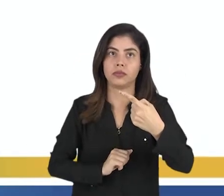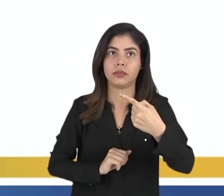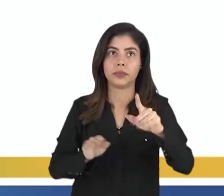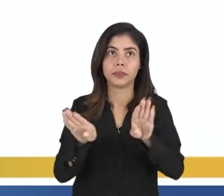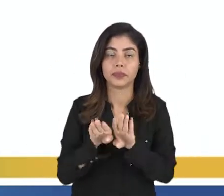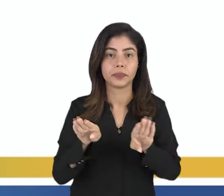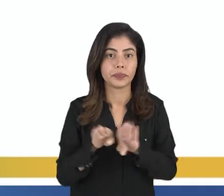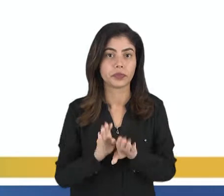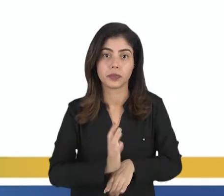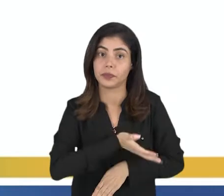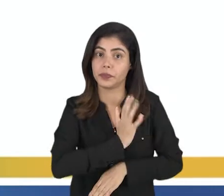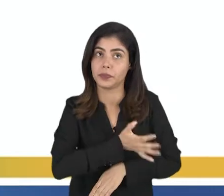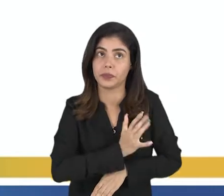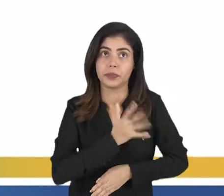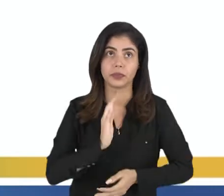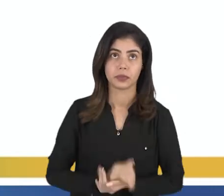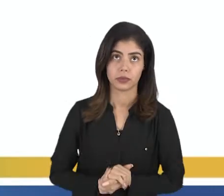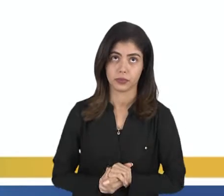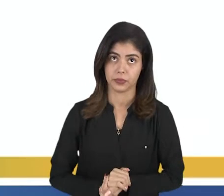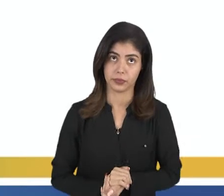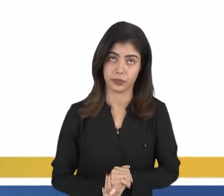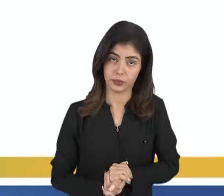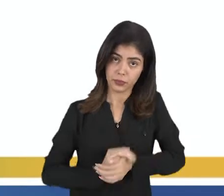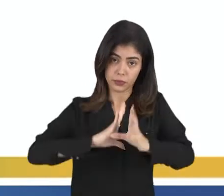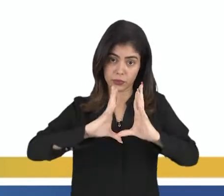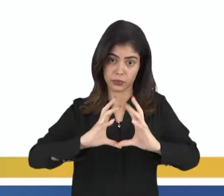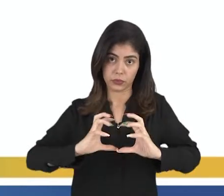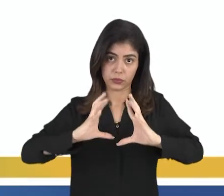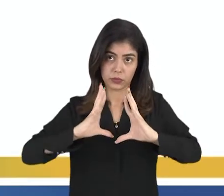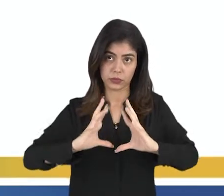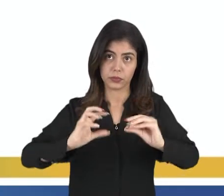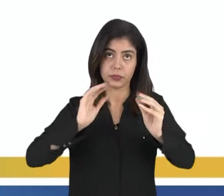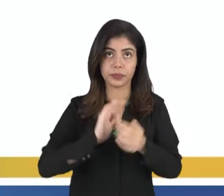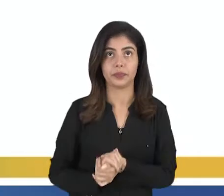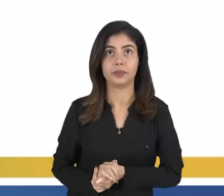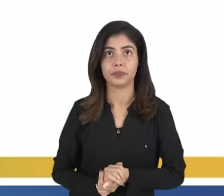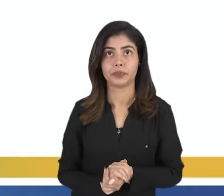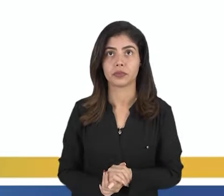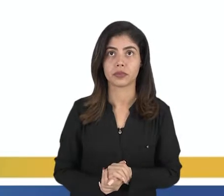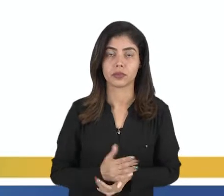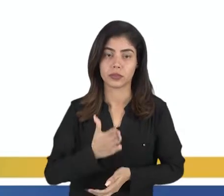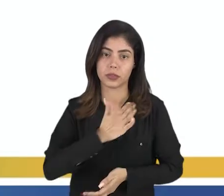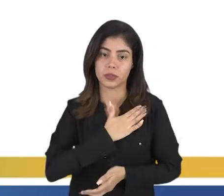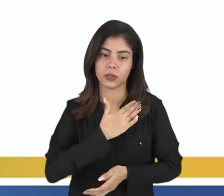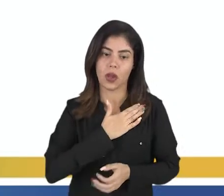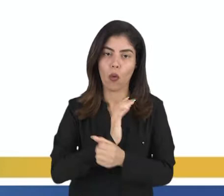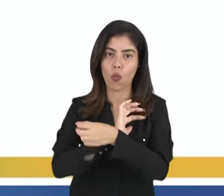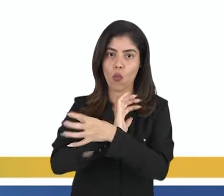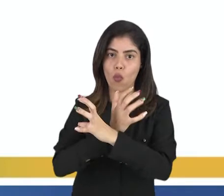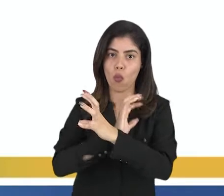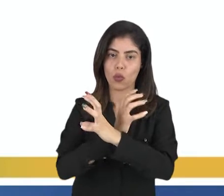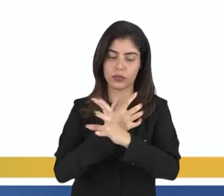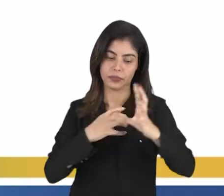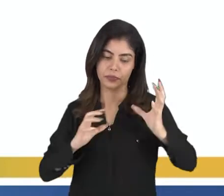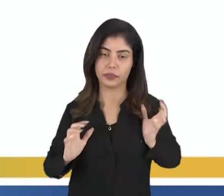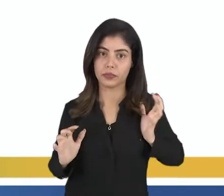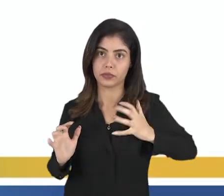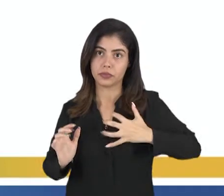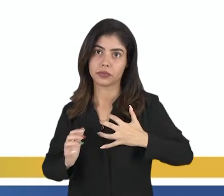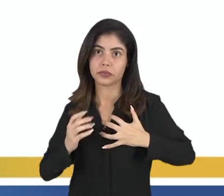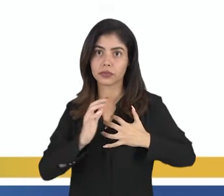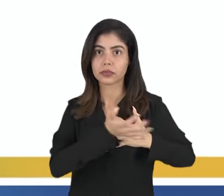do sistema vascular é o coração. Ele é um órgão musculoso que está localizado atrás do osso externo, né, do